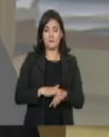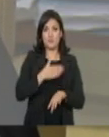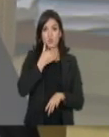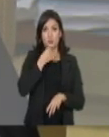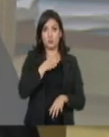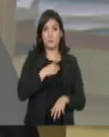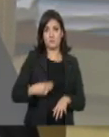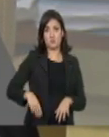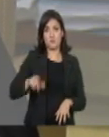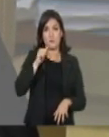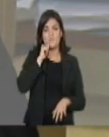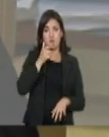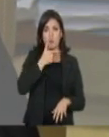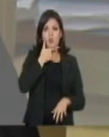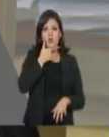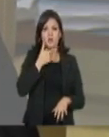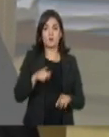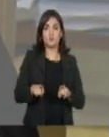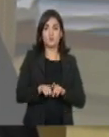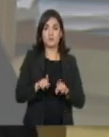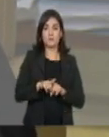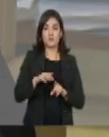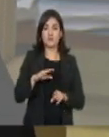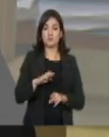ministro Celso